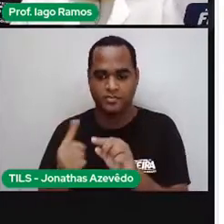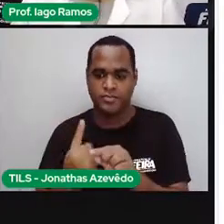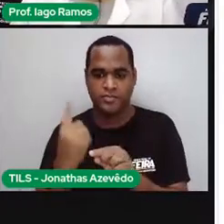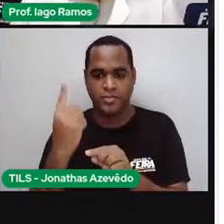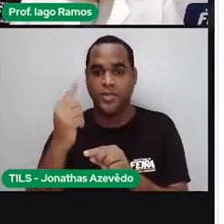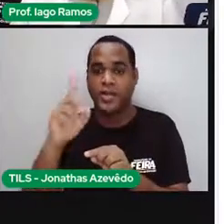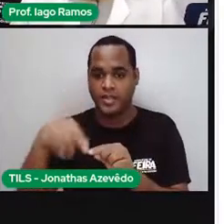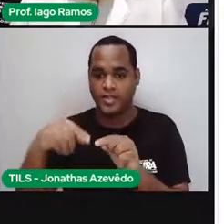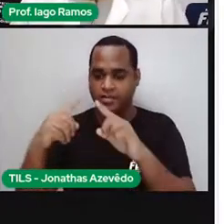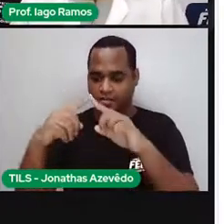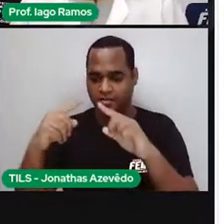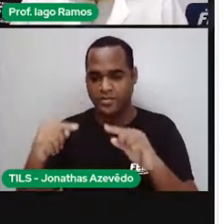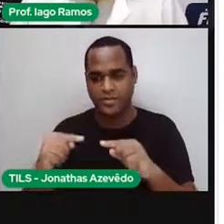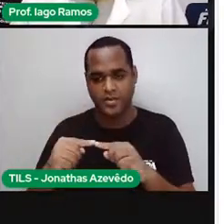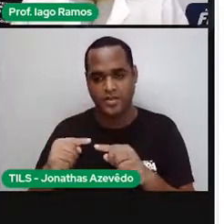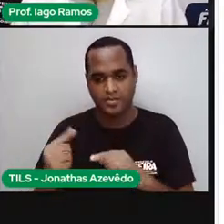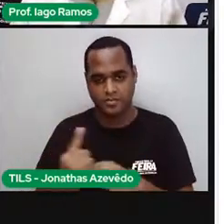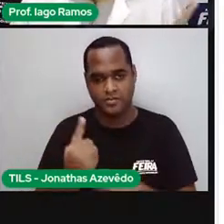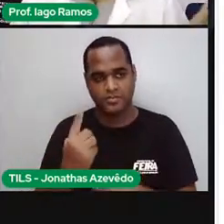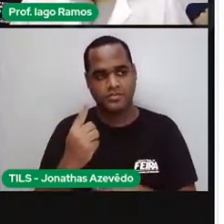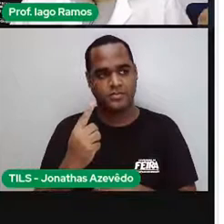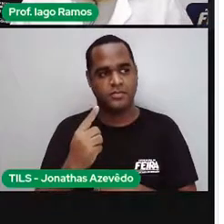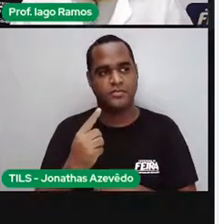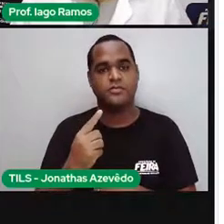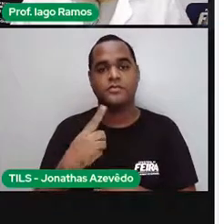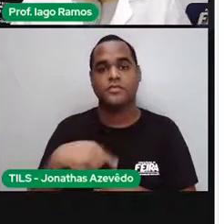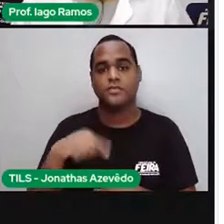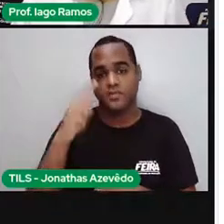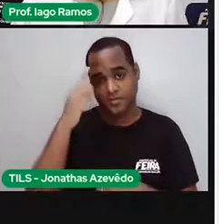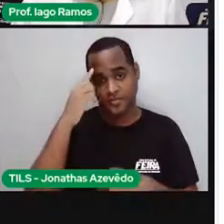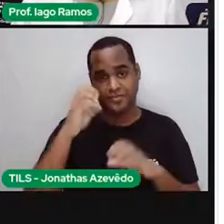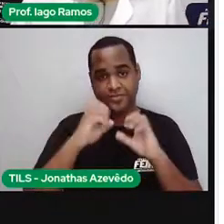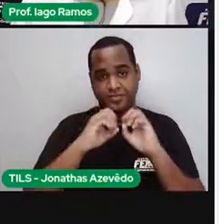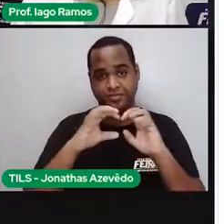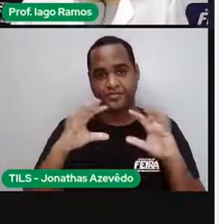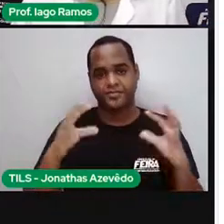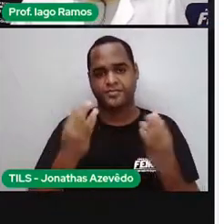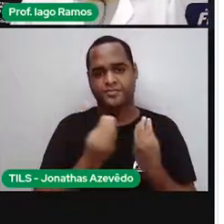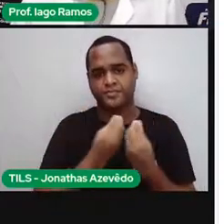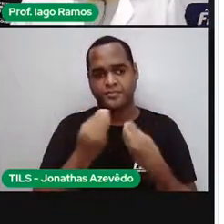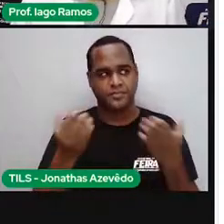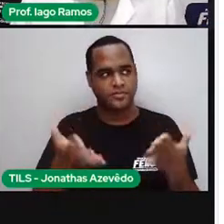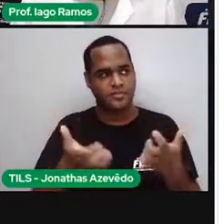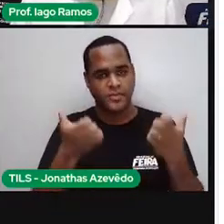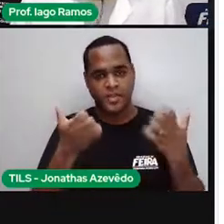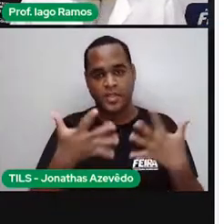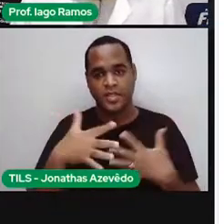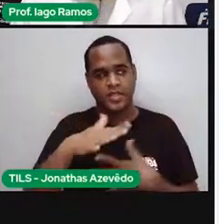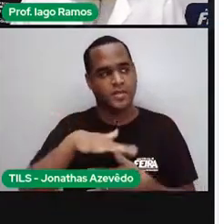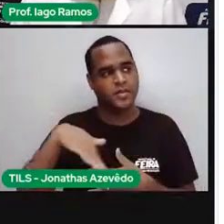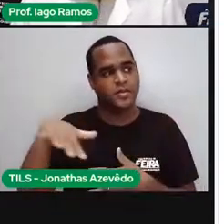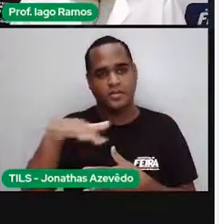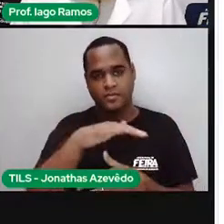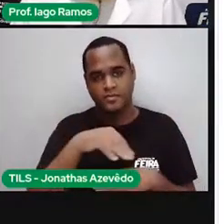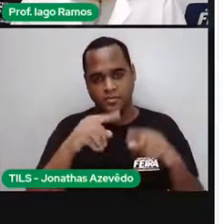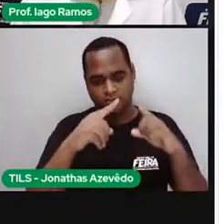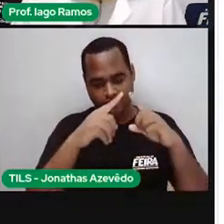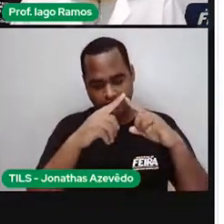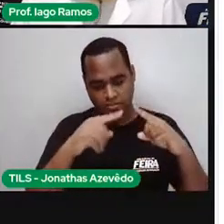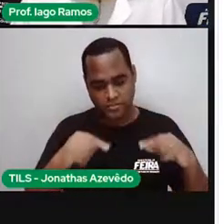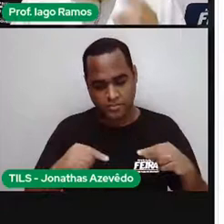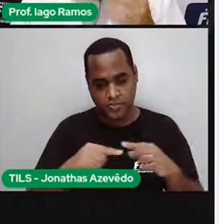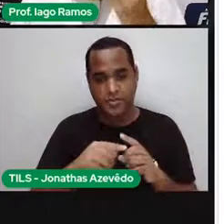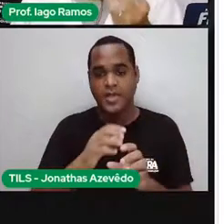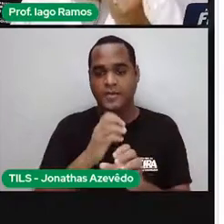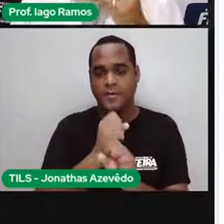triângulo bom então a gente descobriu agora que a área de um triângulo é metade da